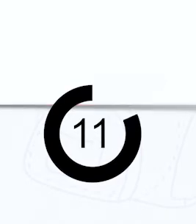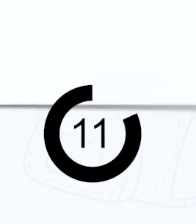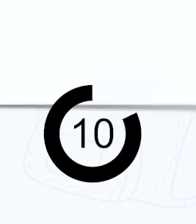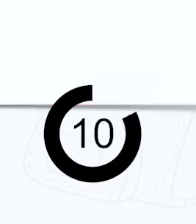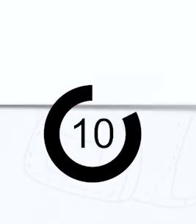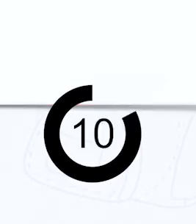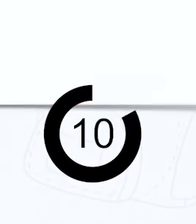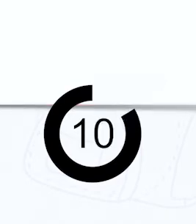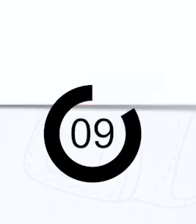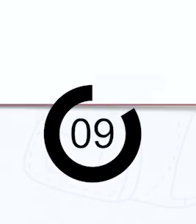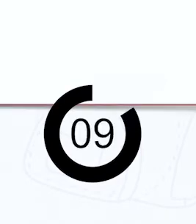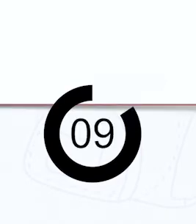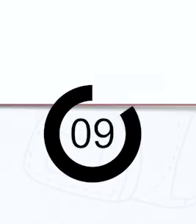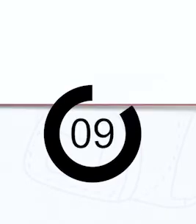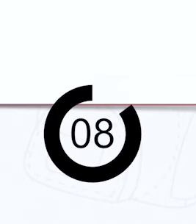Música